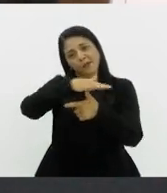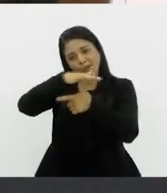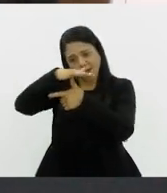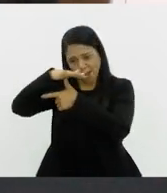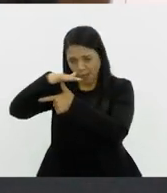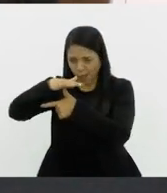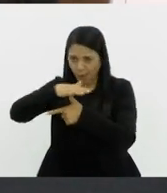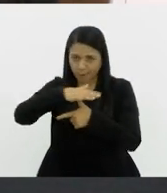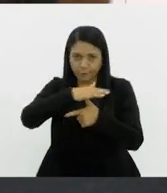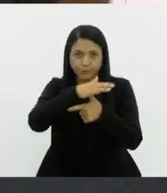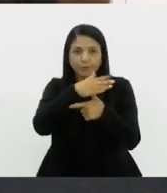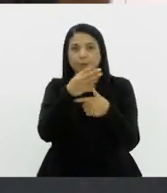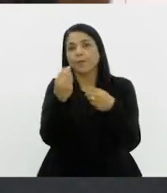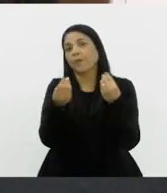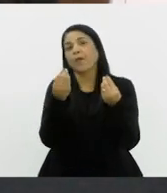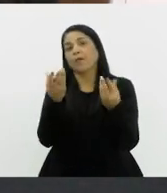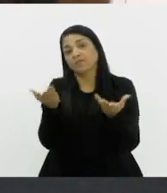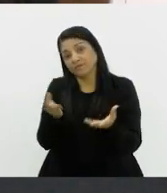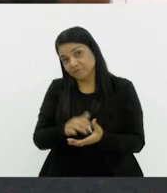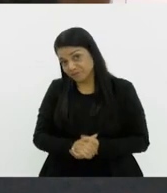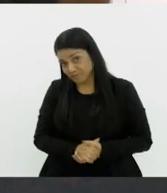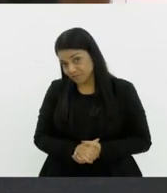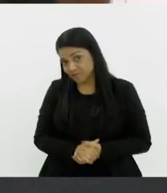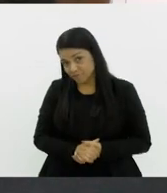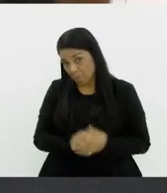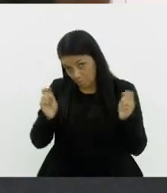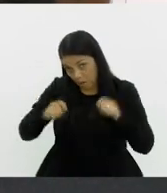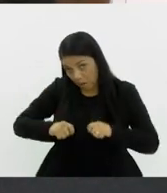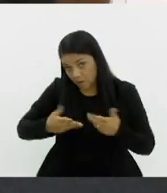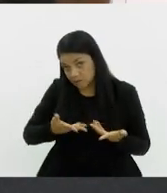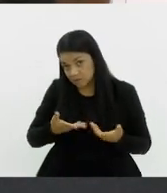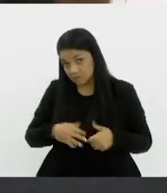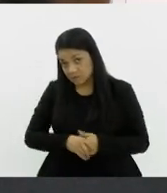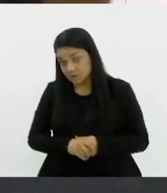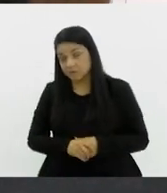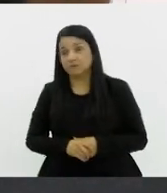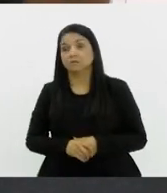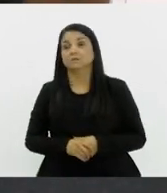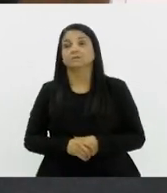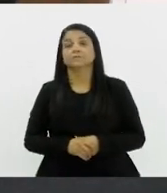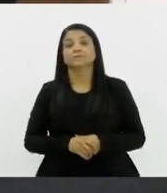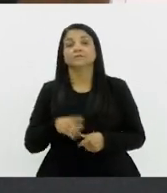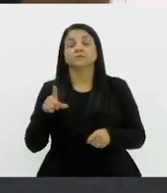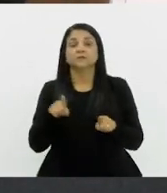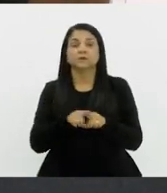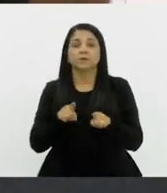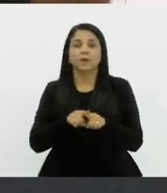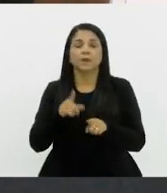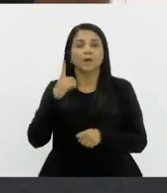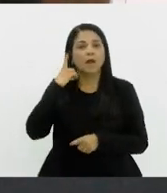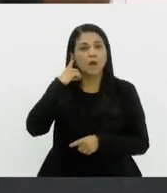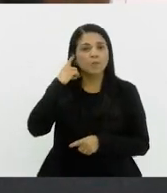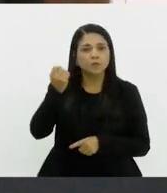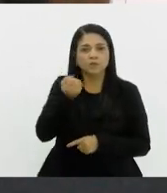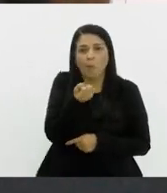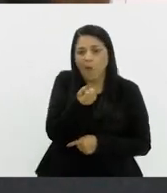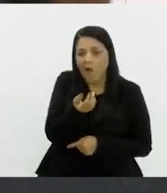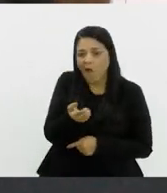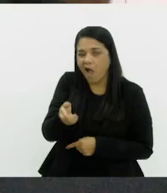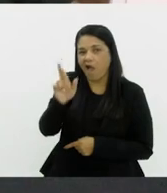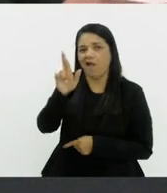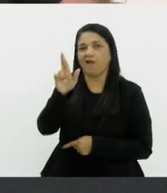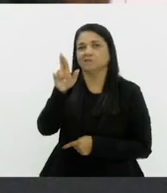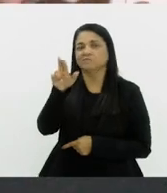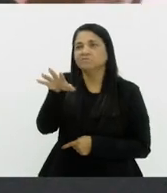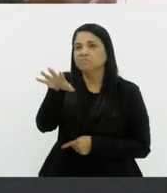não sei como é que entram nessa história. E, finalmente, eu quero falar um pouco da poluição do ar, que é causada pelos